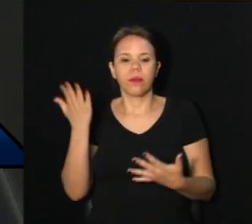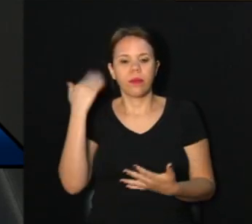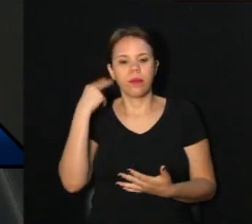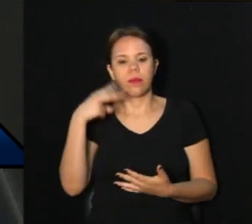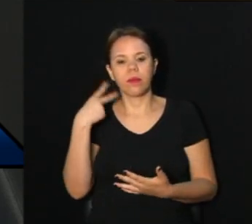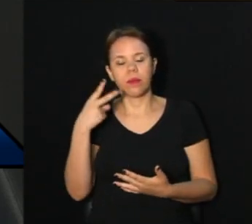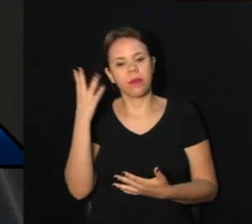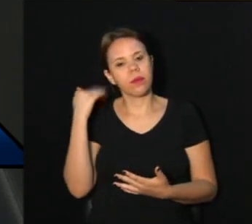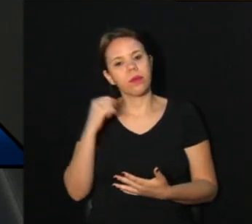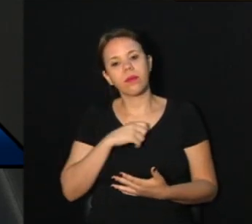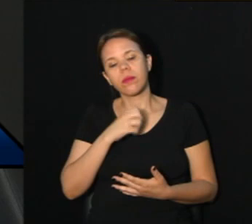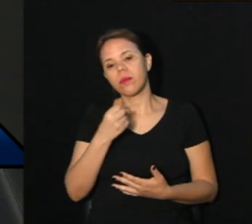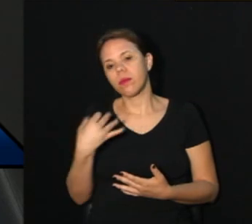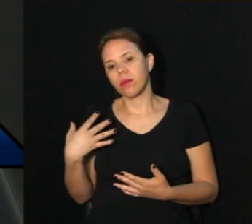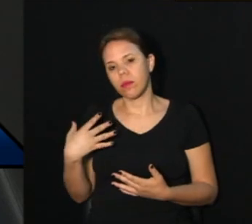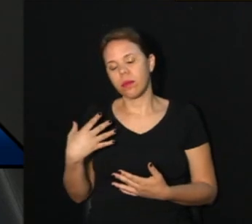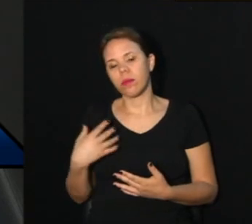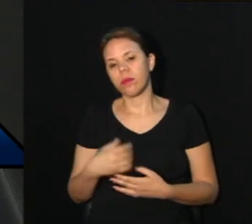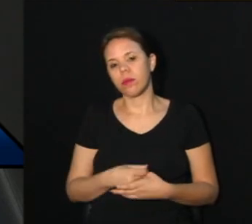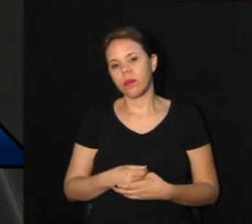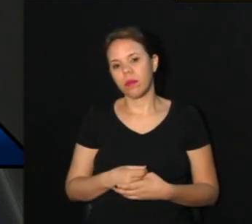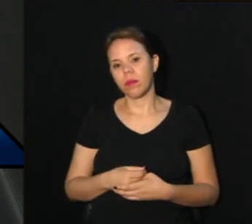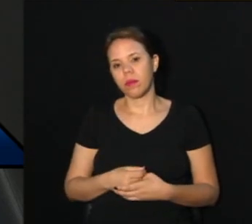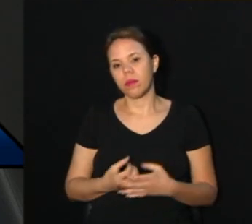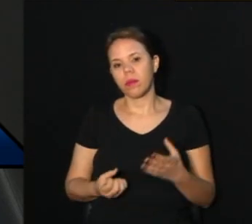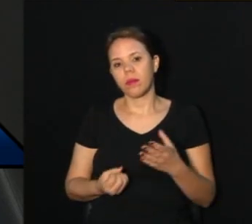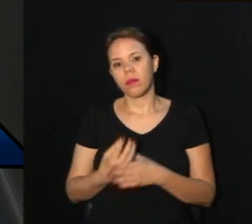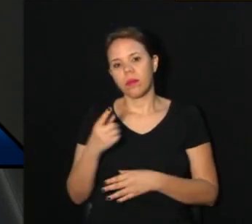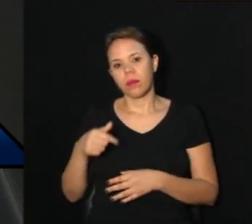saberem exatamente quanto custará a